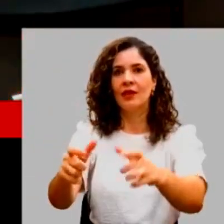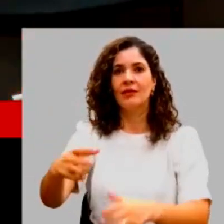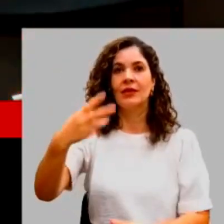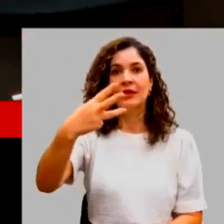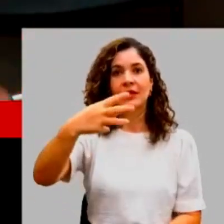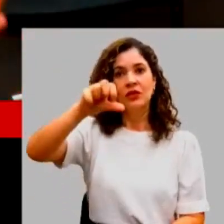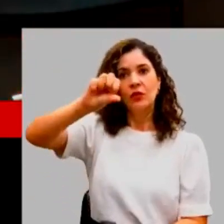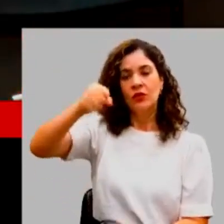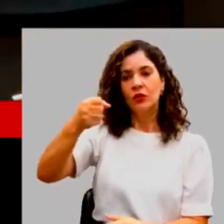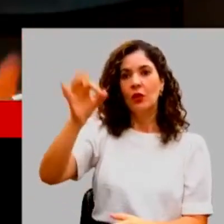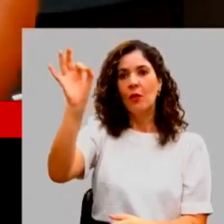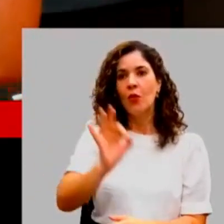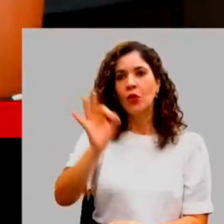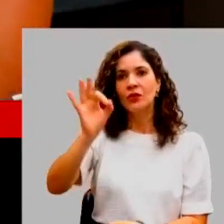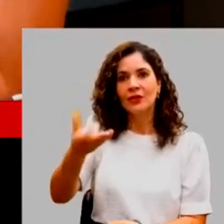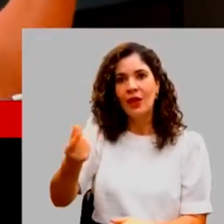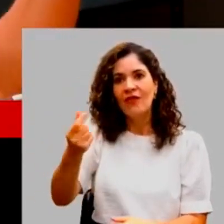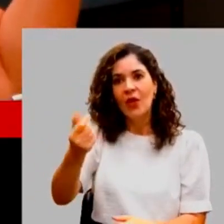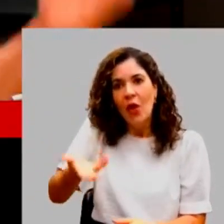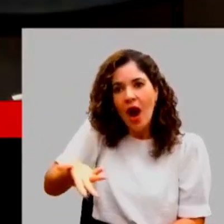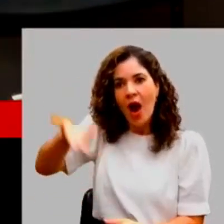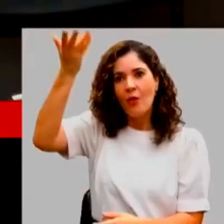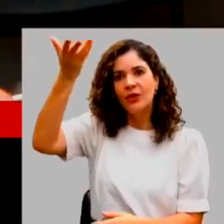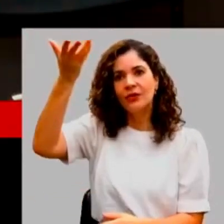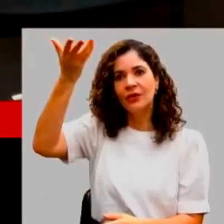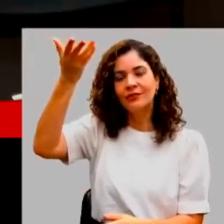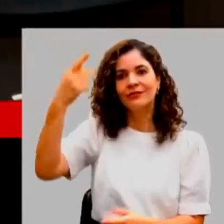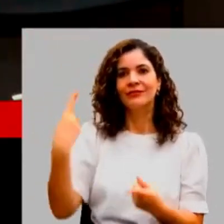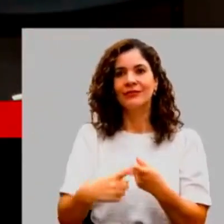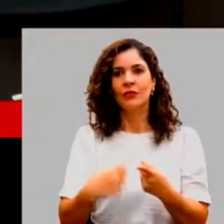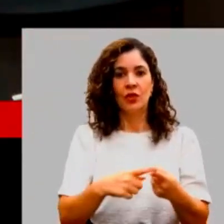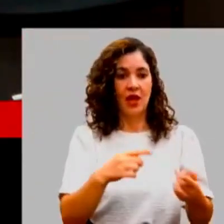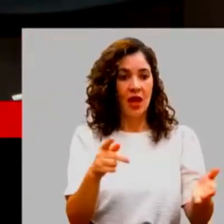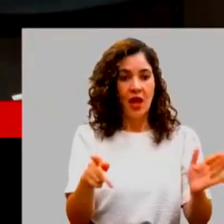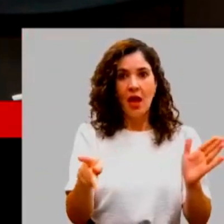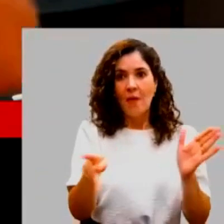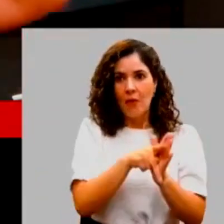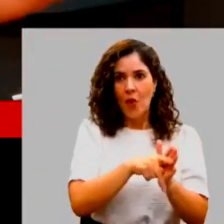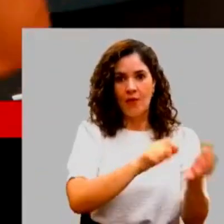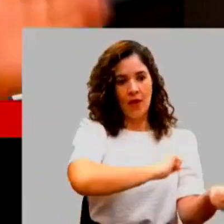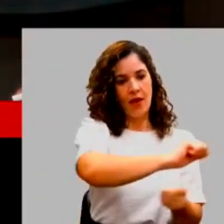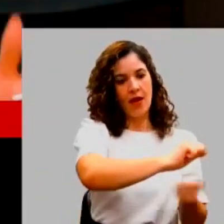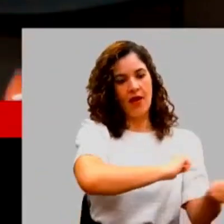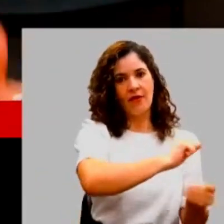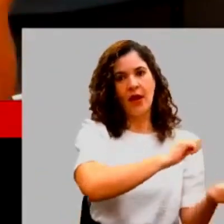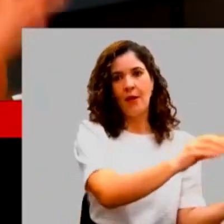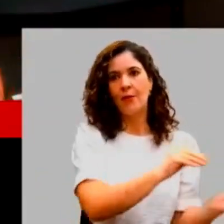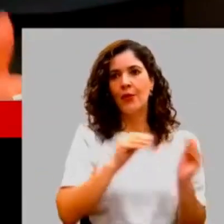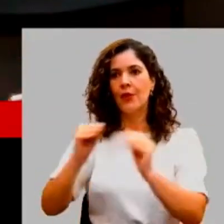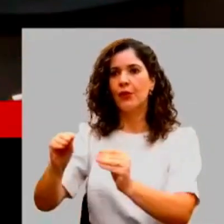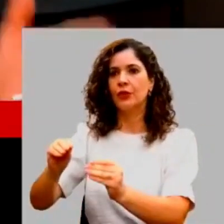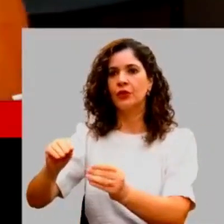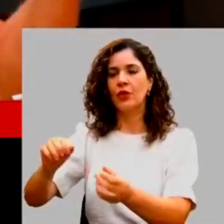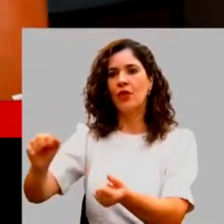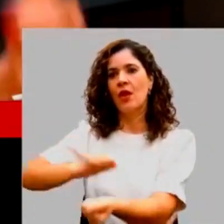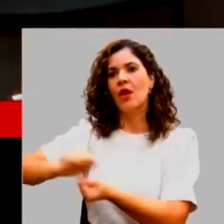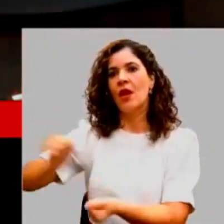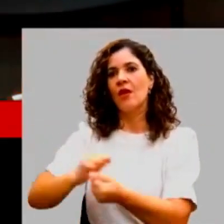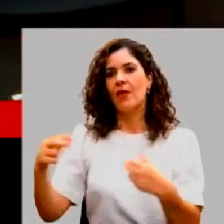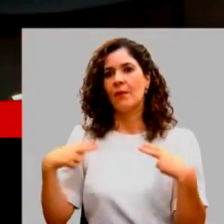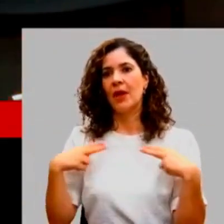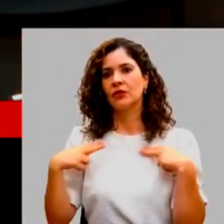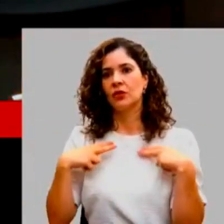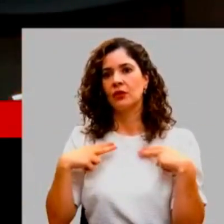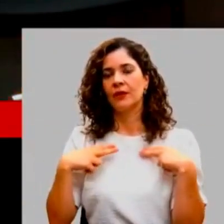98% de diferença saiu da lavanderia própria e foi pra Lavanderia privada foi lavar roupa no Rio de Janeiro igual já